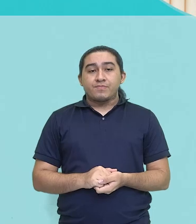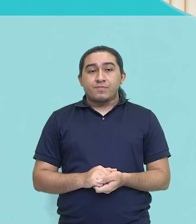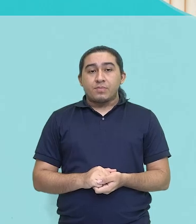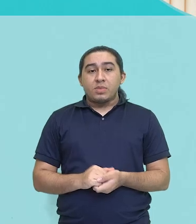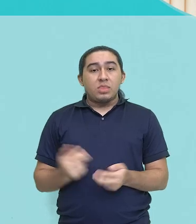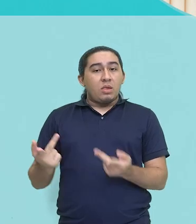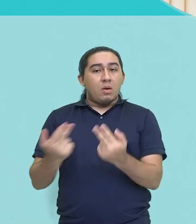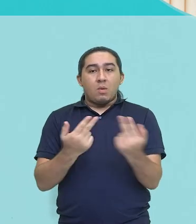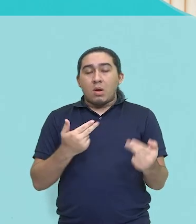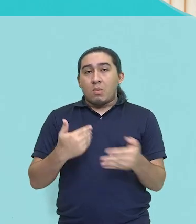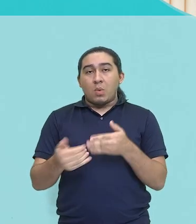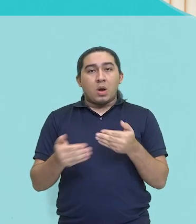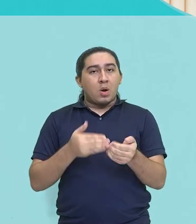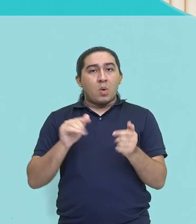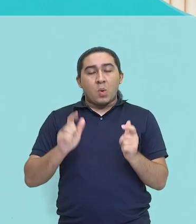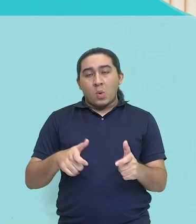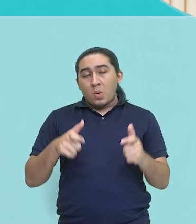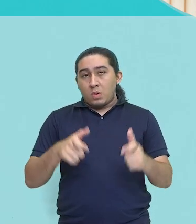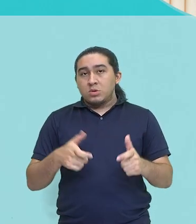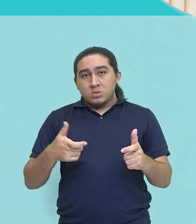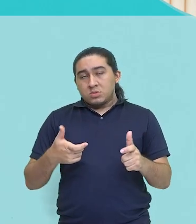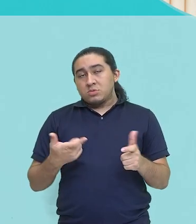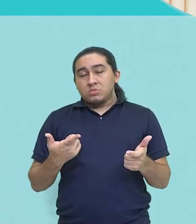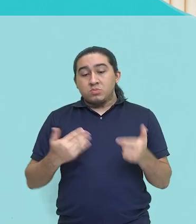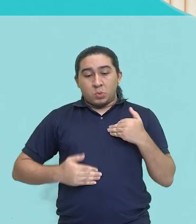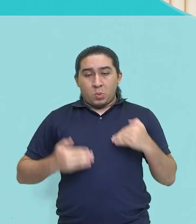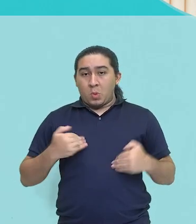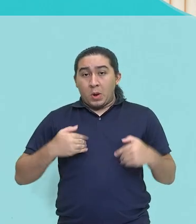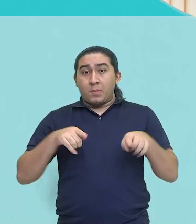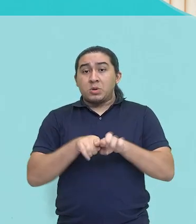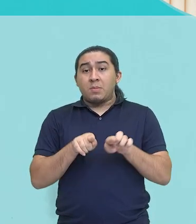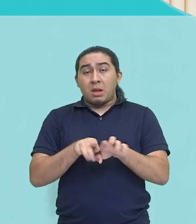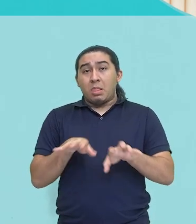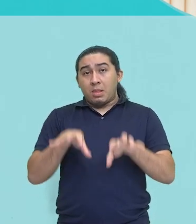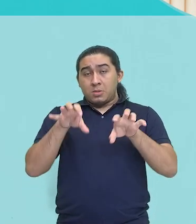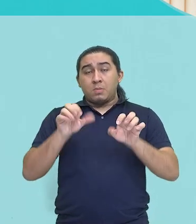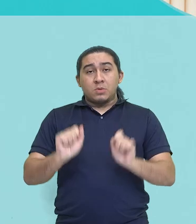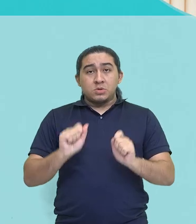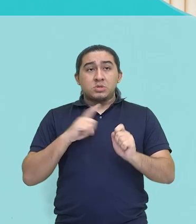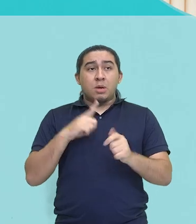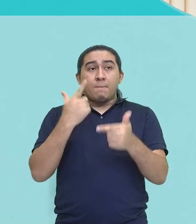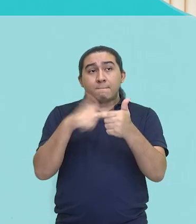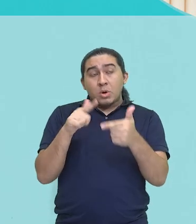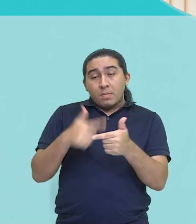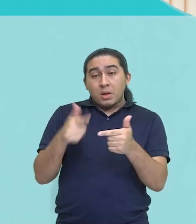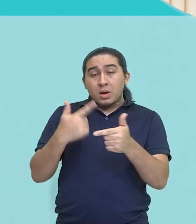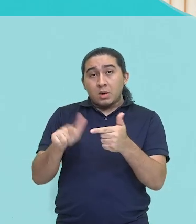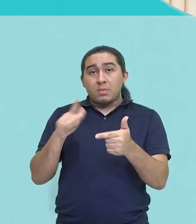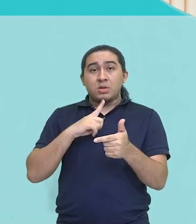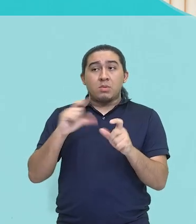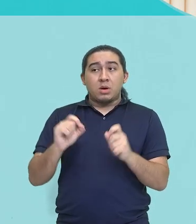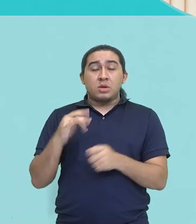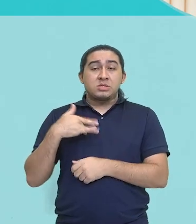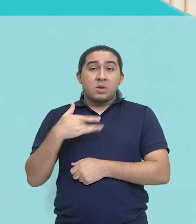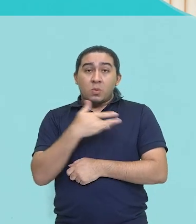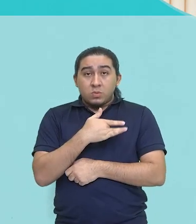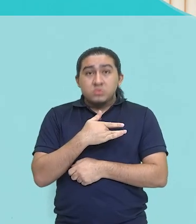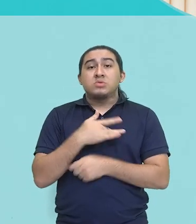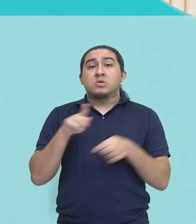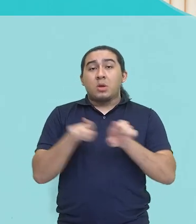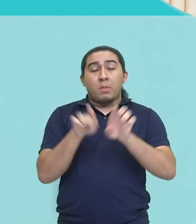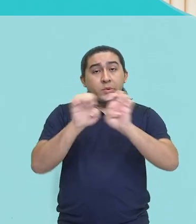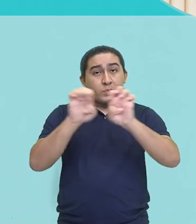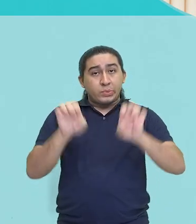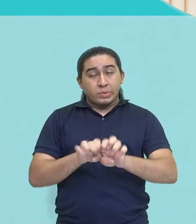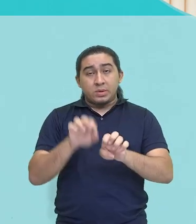outra parte do corpo, as nádegas, elas podem apresentar problemas e condições que afetam a sua saúde e